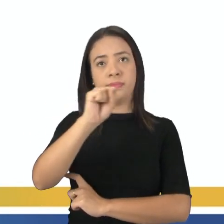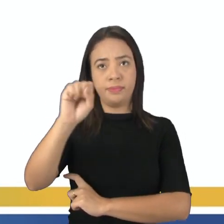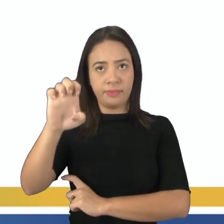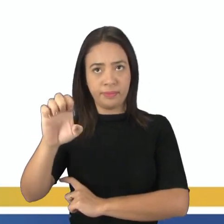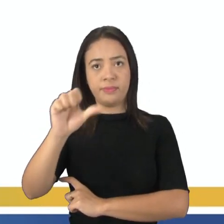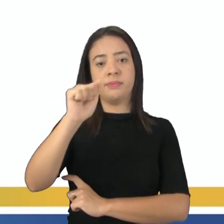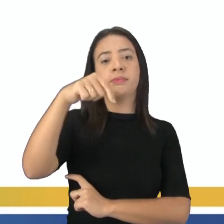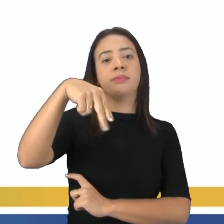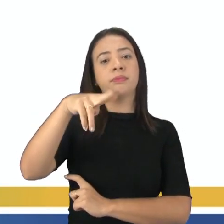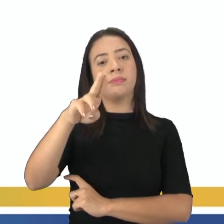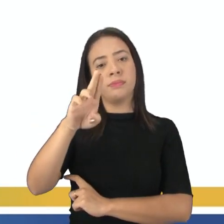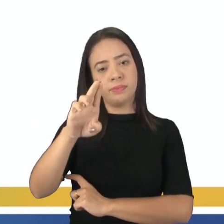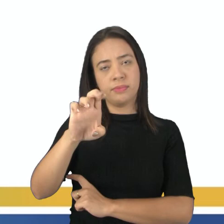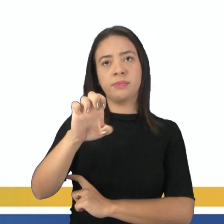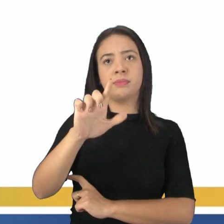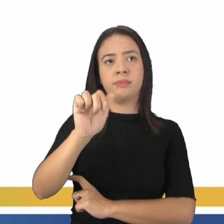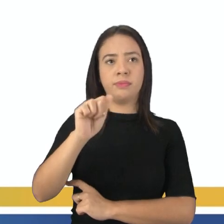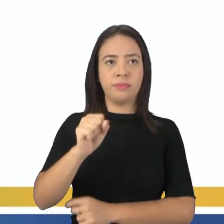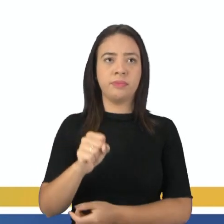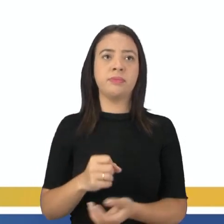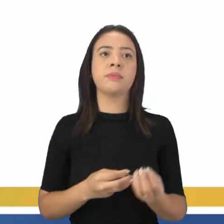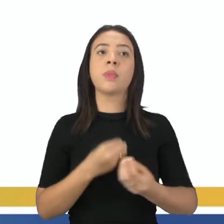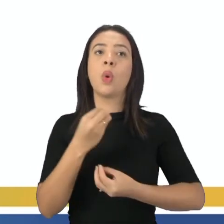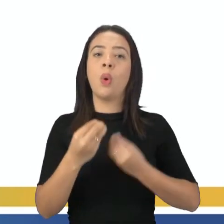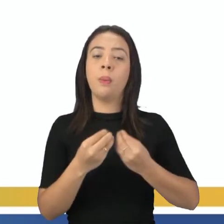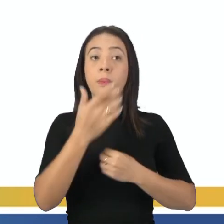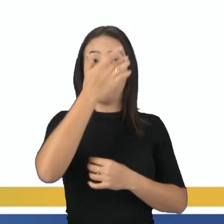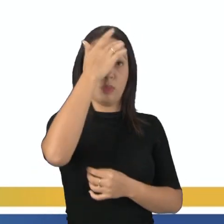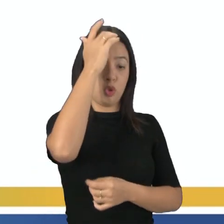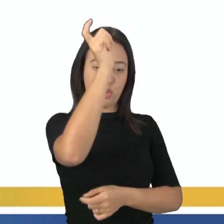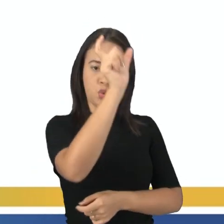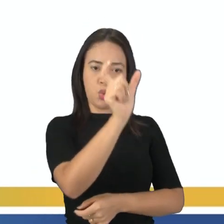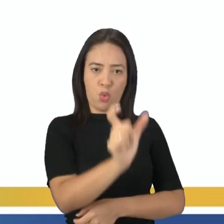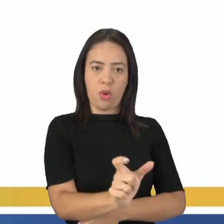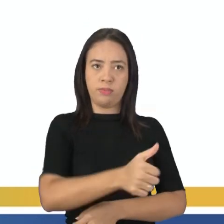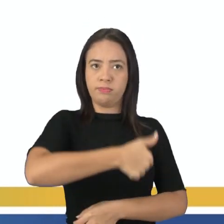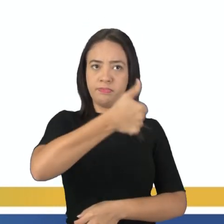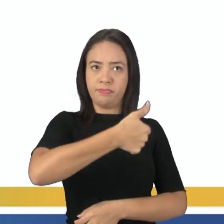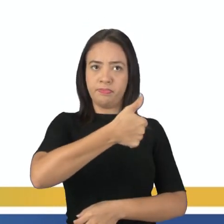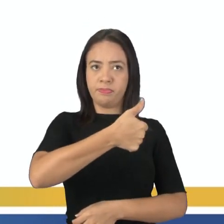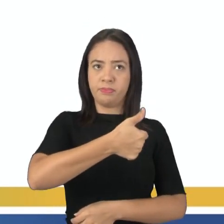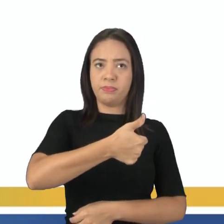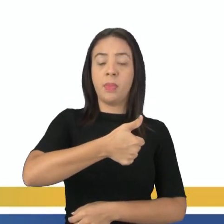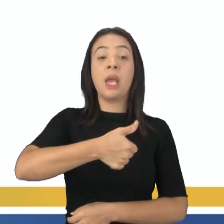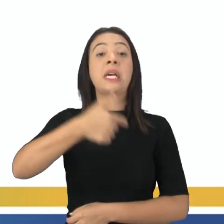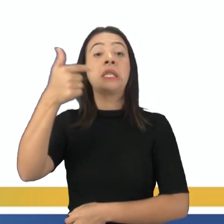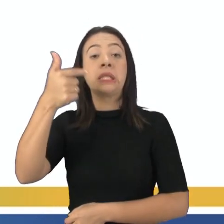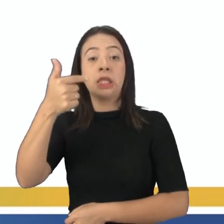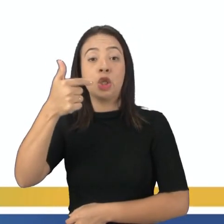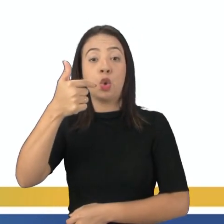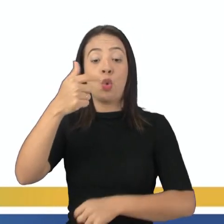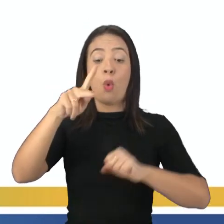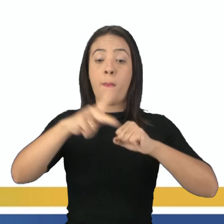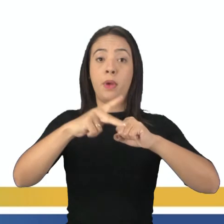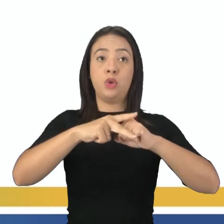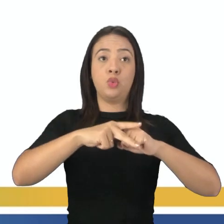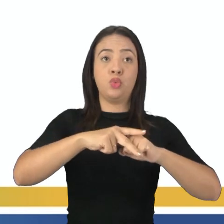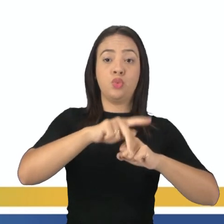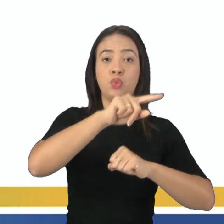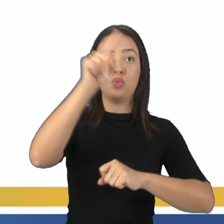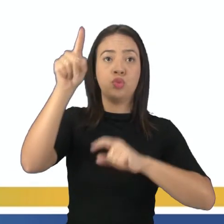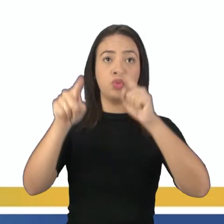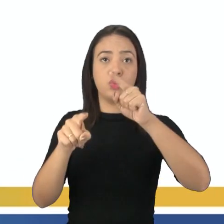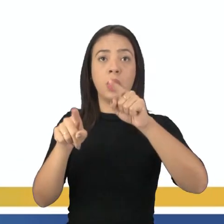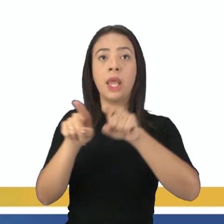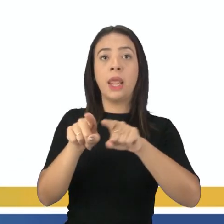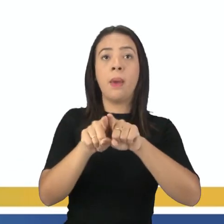primeira pessoa. Nós vamos colocar os pronomes demonstrativos, este, estes, esta, estas e isto, e o que